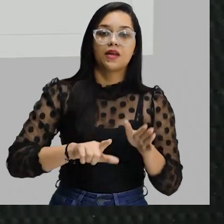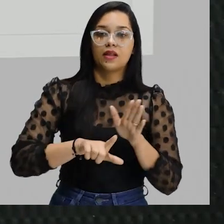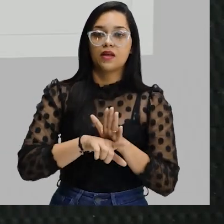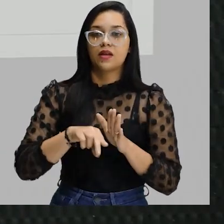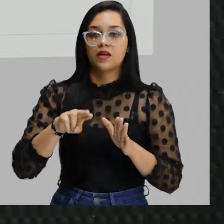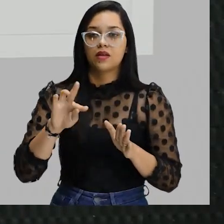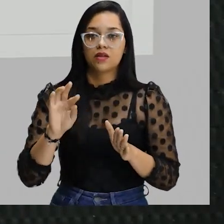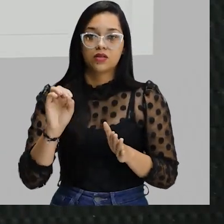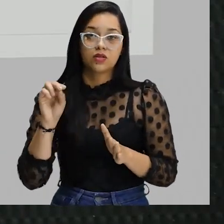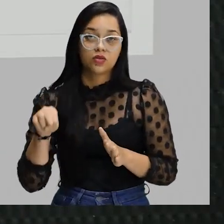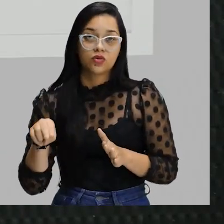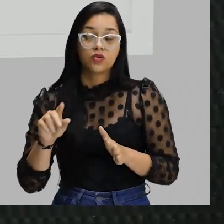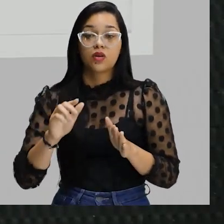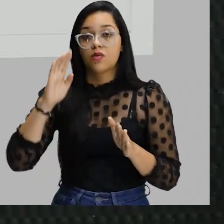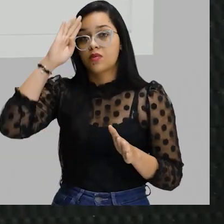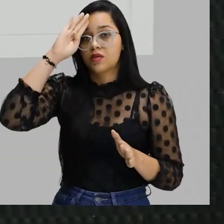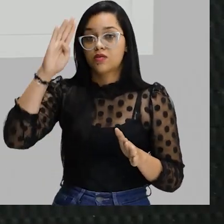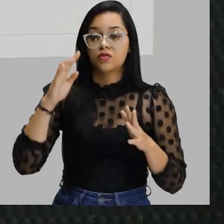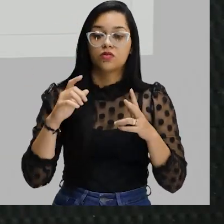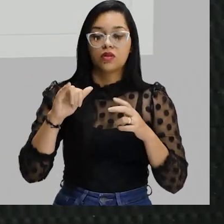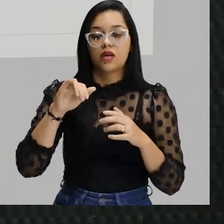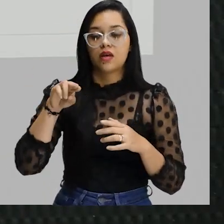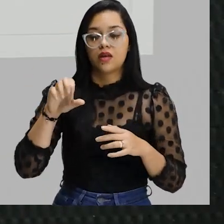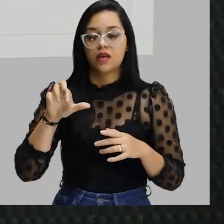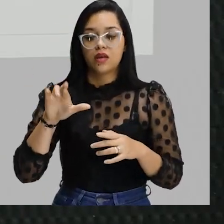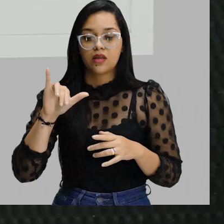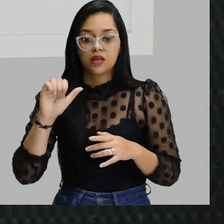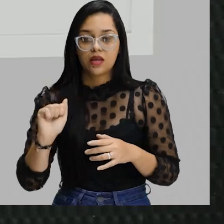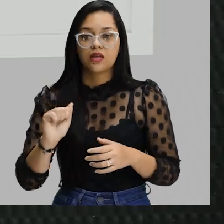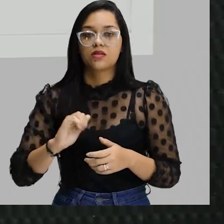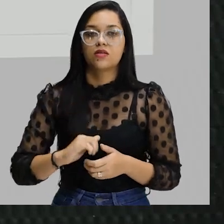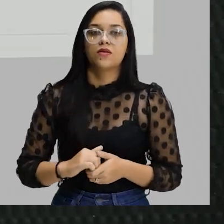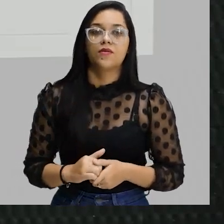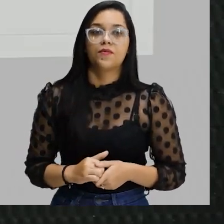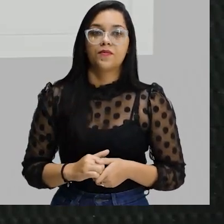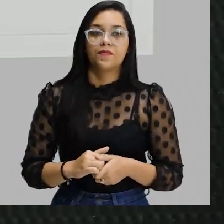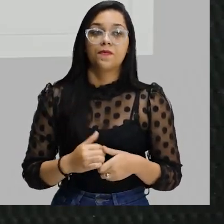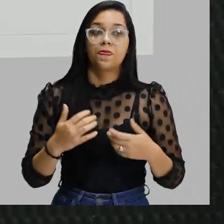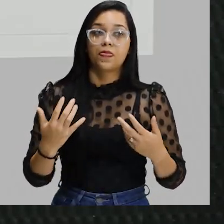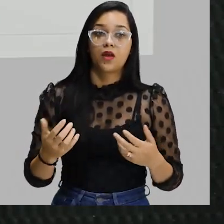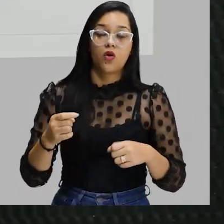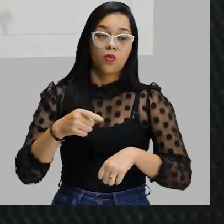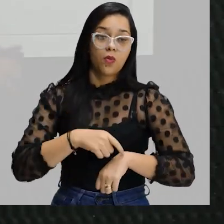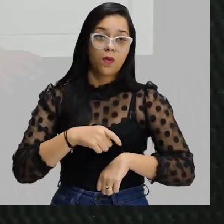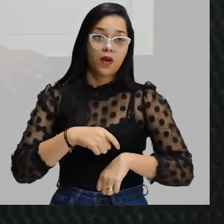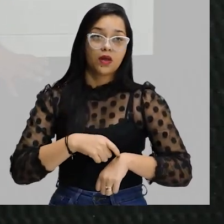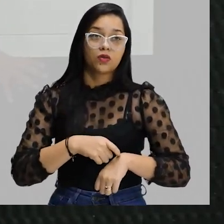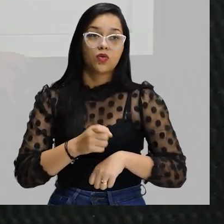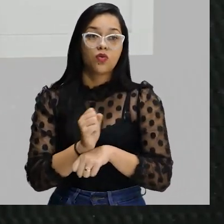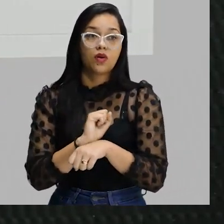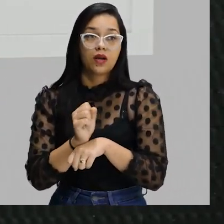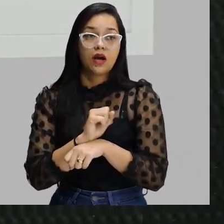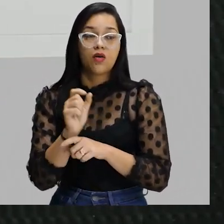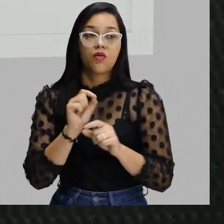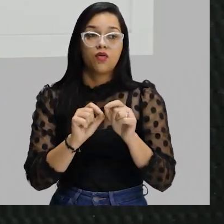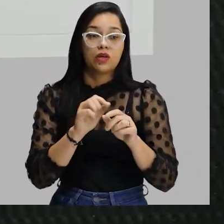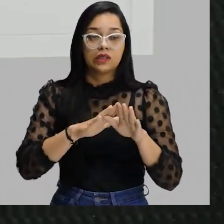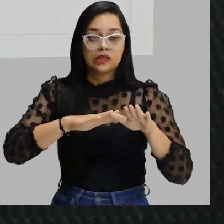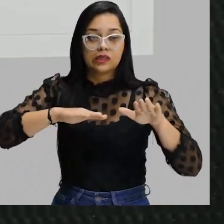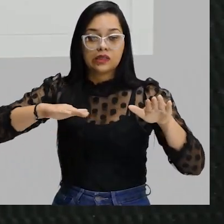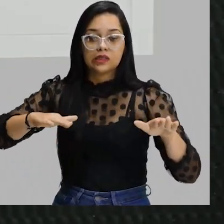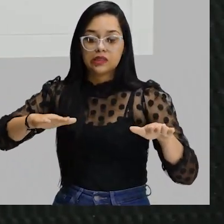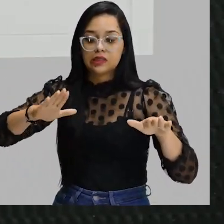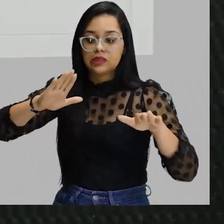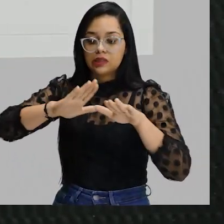Newton, né, que é o princípio fundamental da inércia. Ok? Então, no momento que esse carro ele